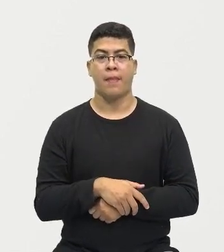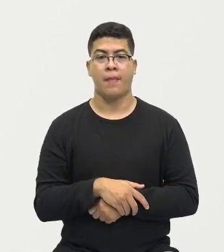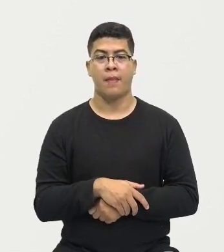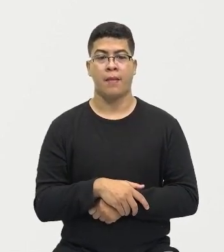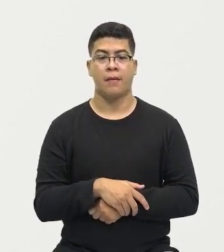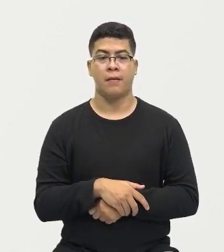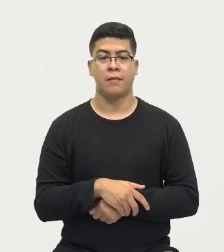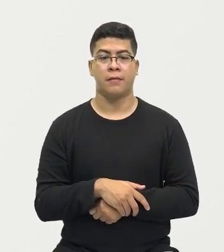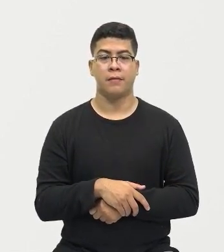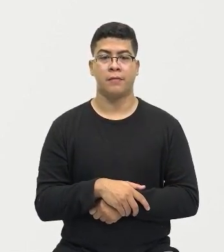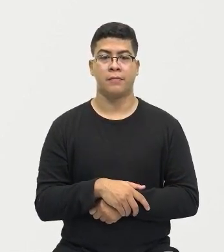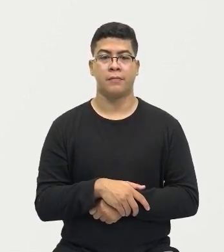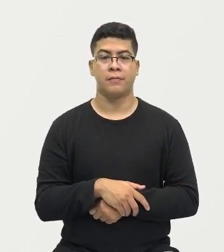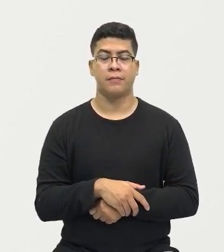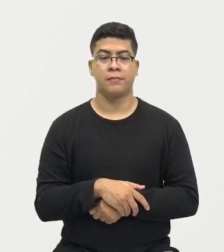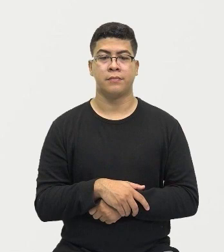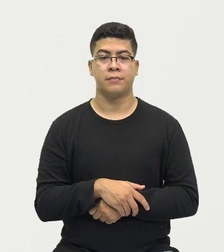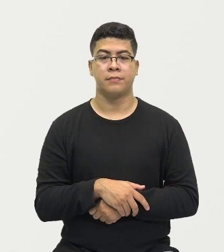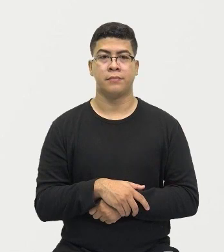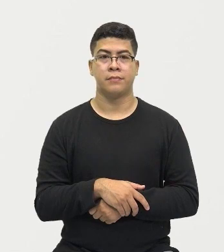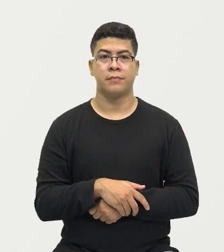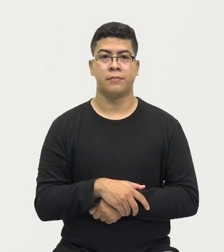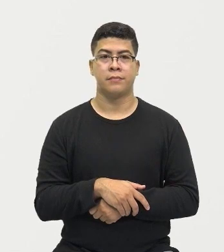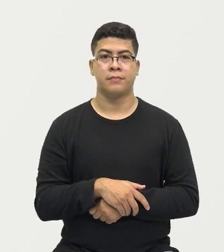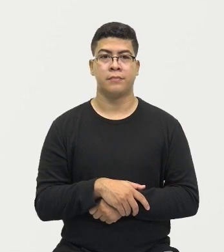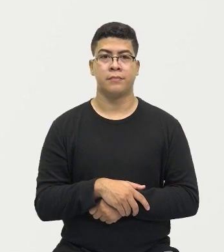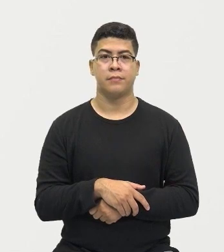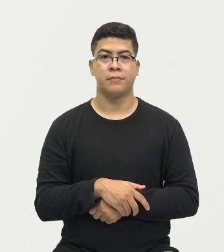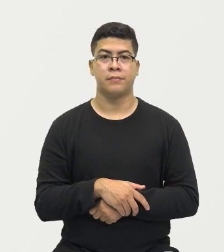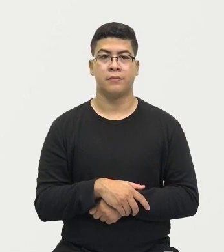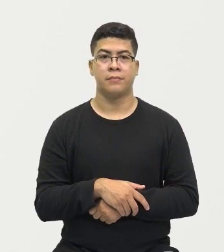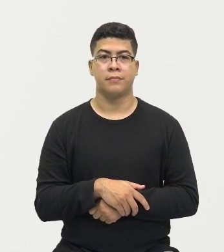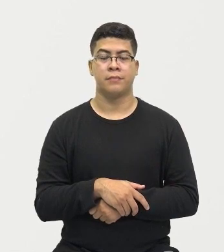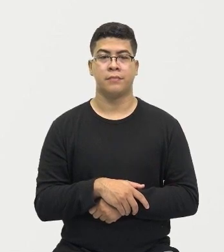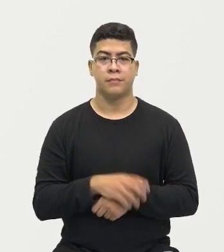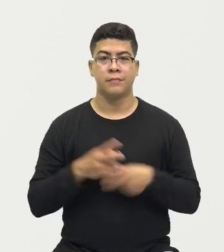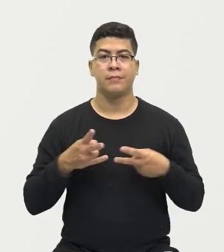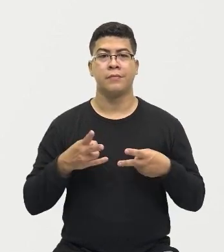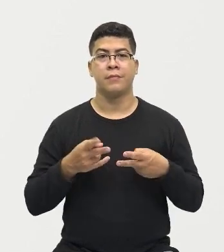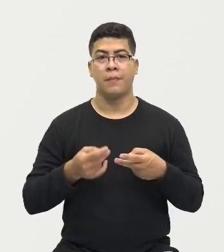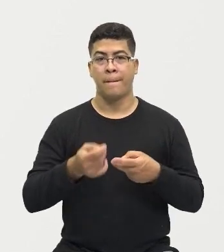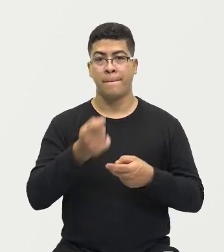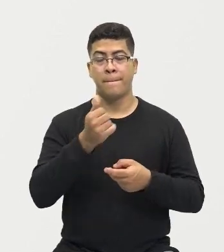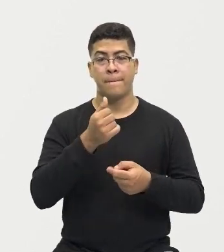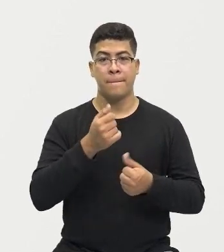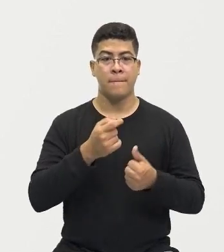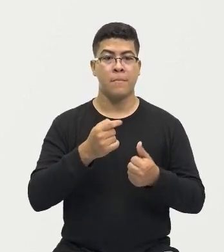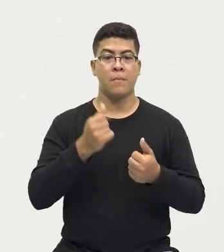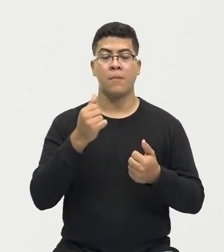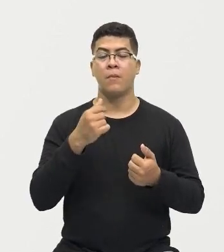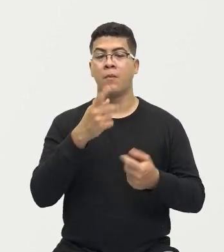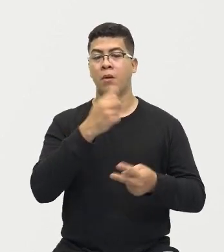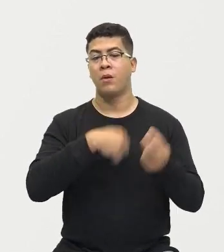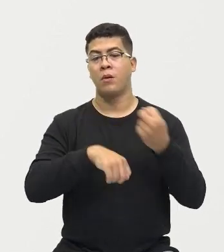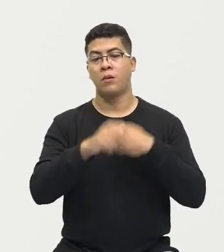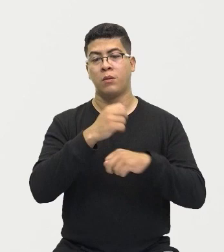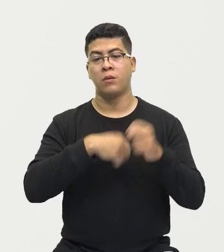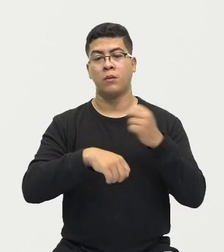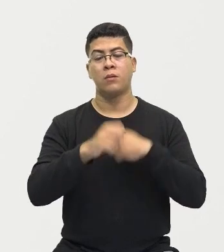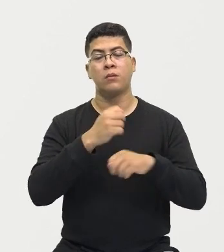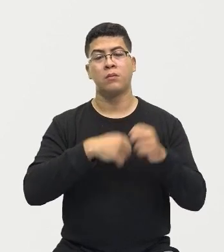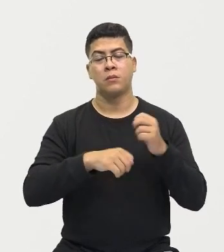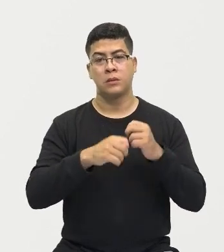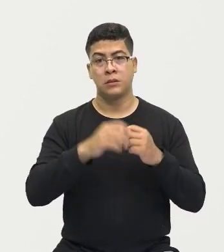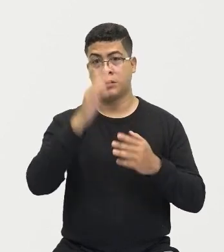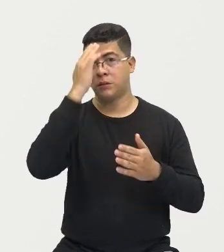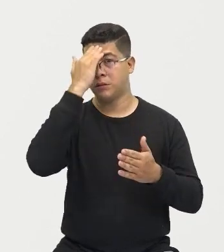Muito bem. Seguindo aqui, ó, seguindo aqui. Então, poucos economistas creem. Professor, mas aí não está,